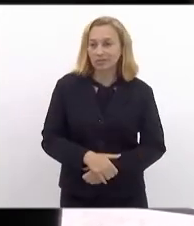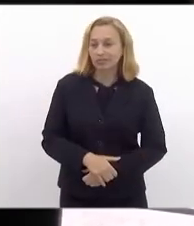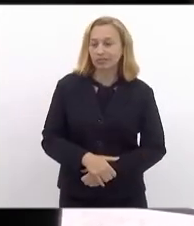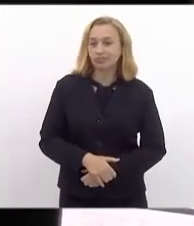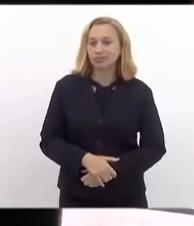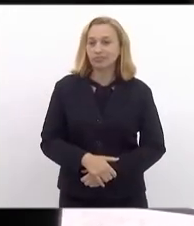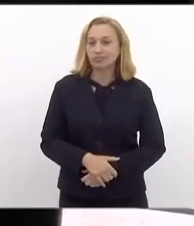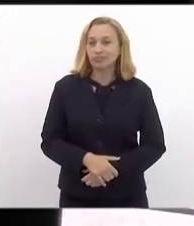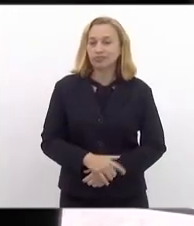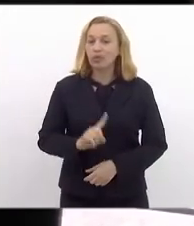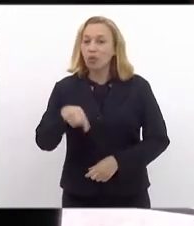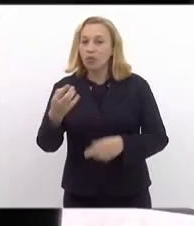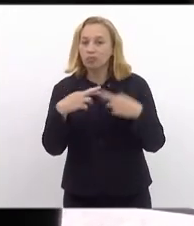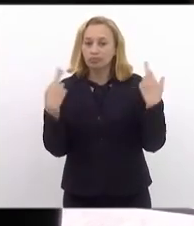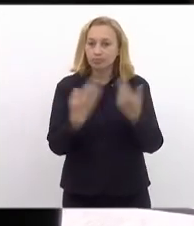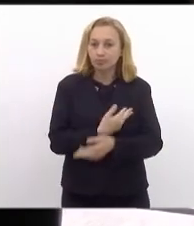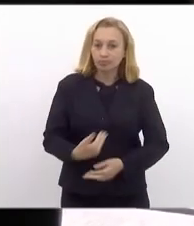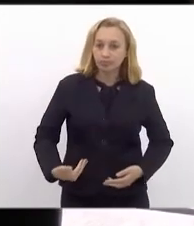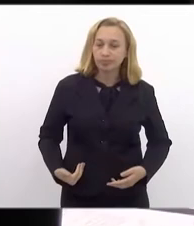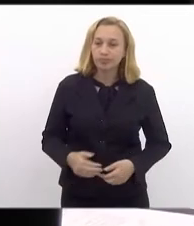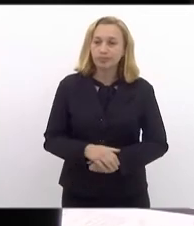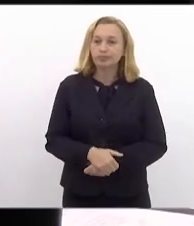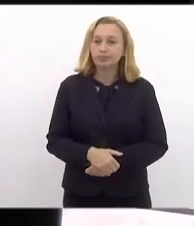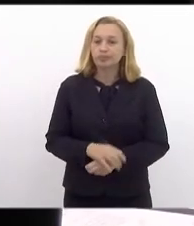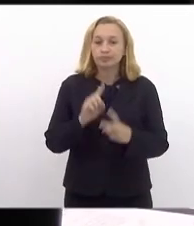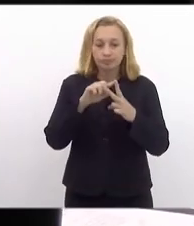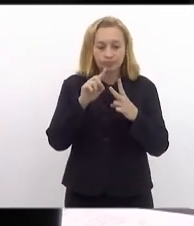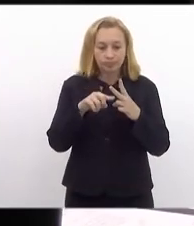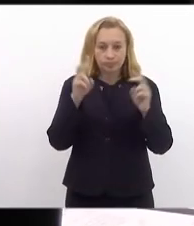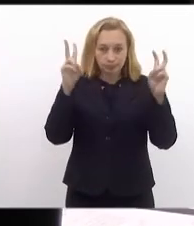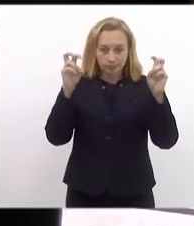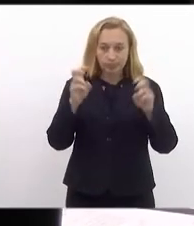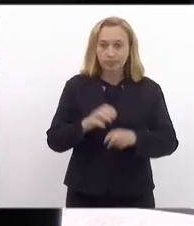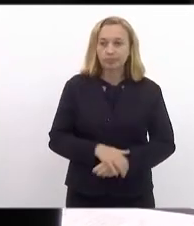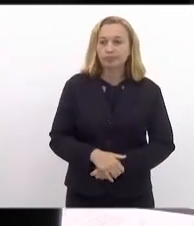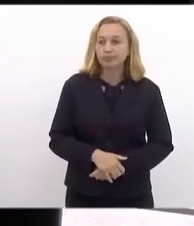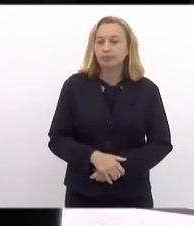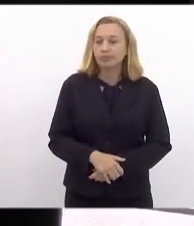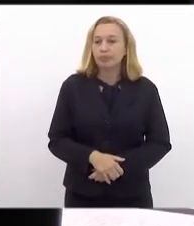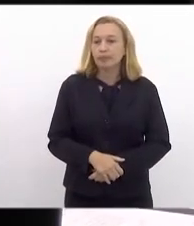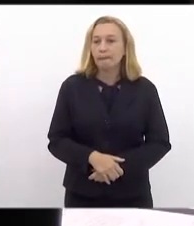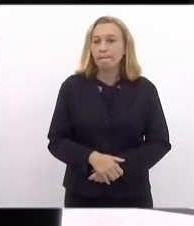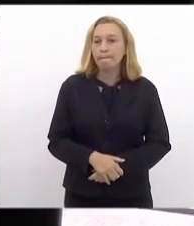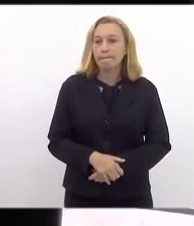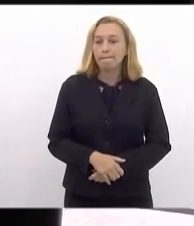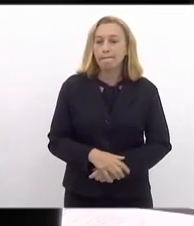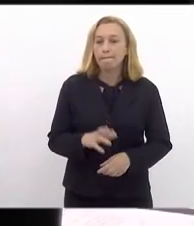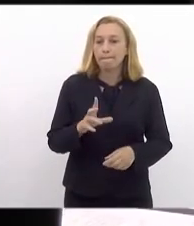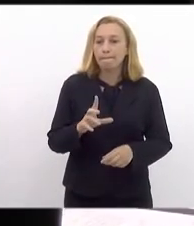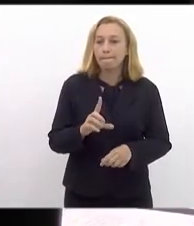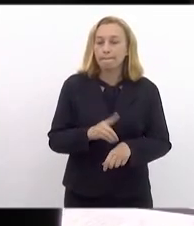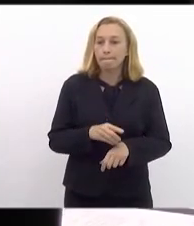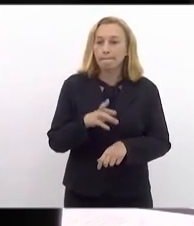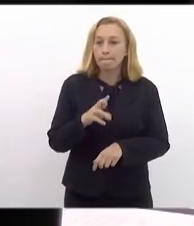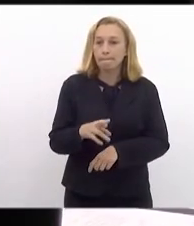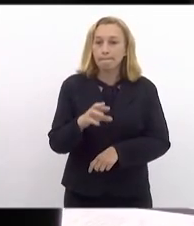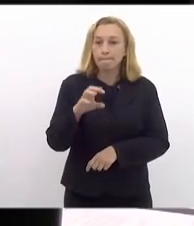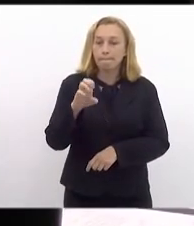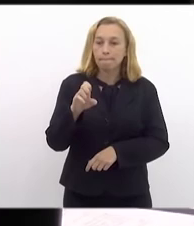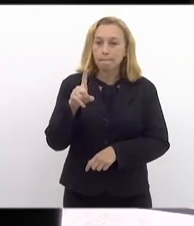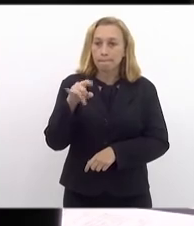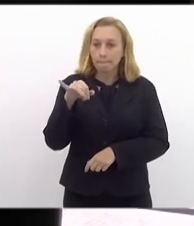e faremos outra audiência pública com duas questões é o doutor Celino